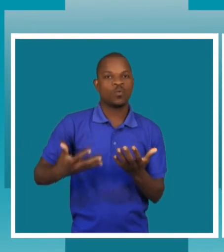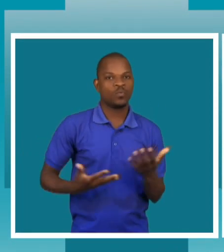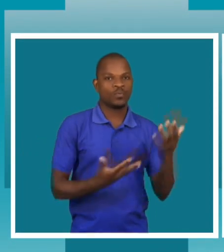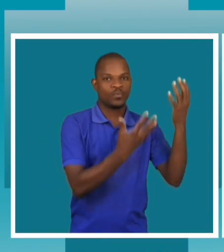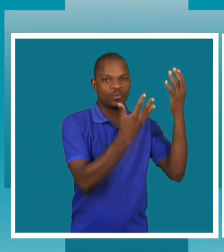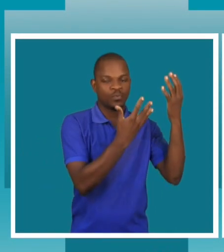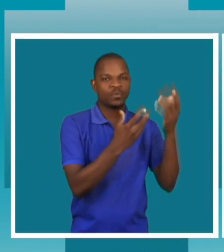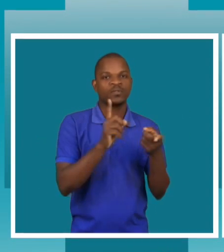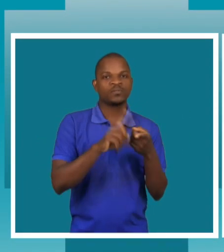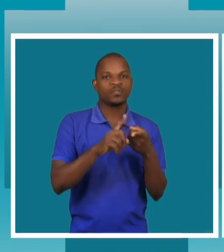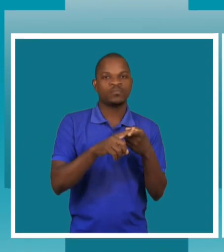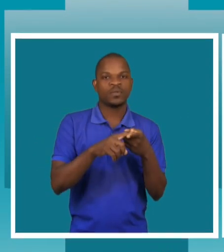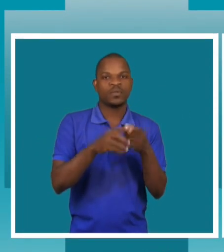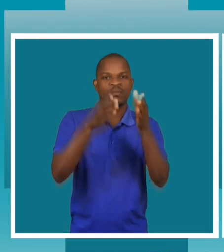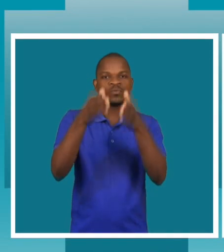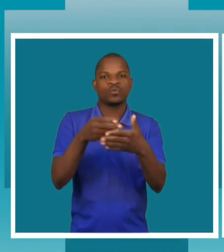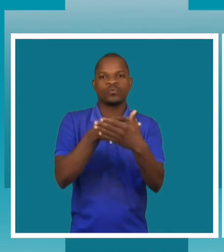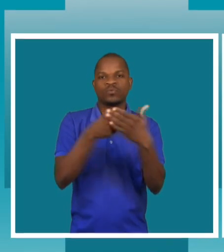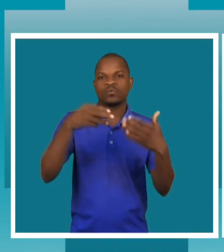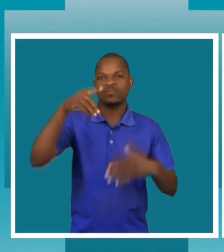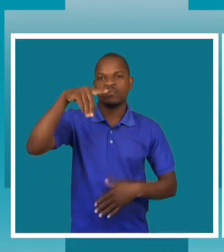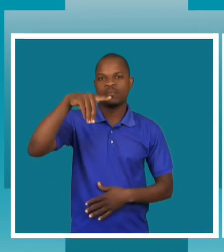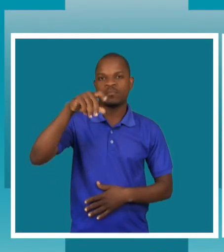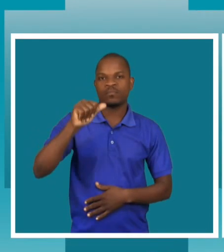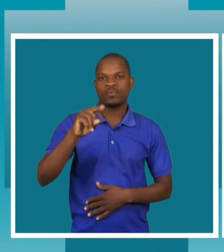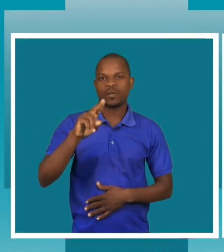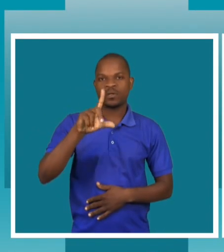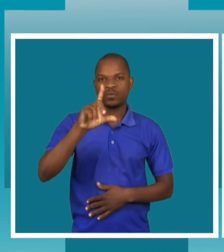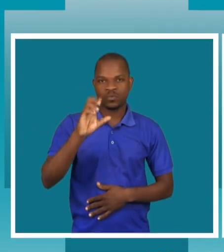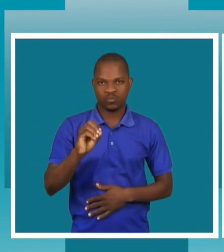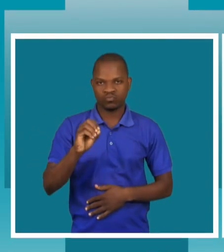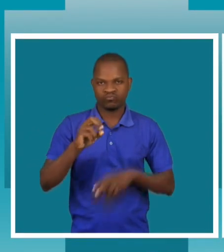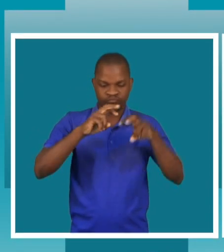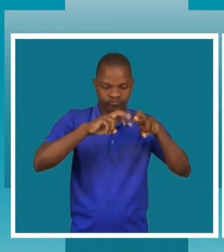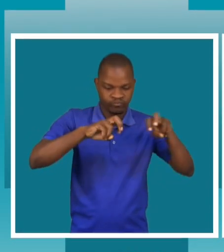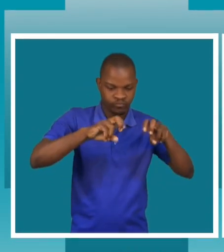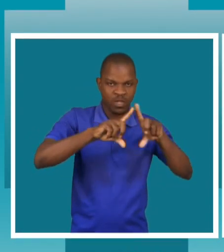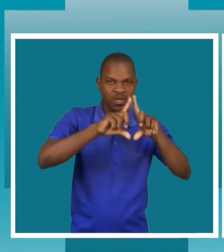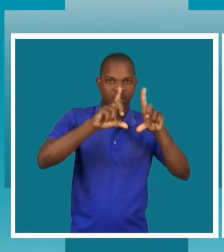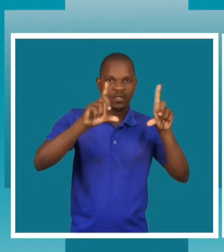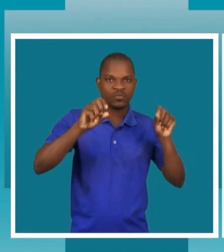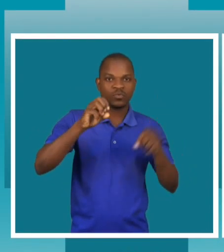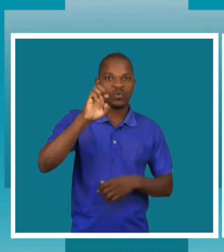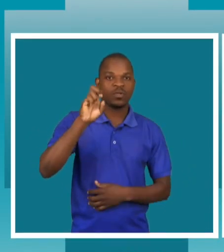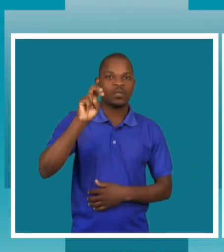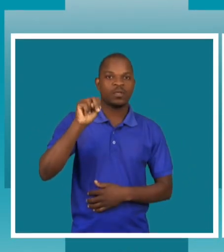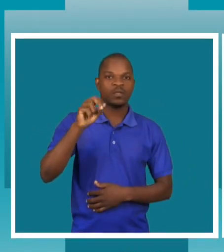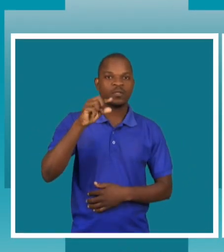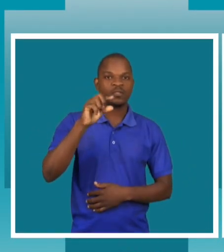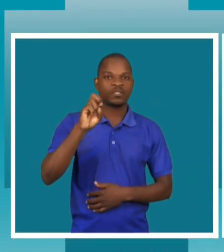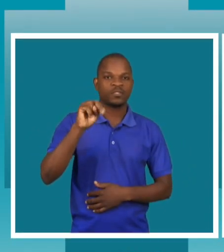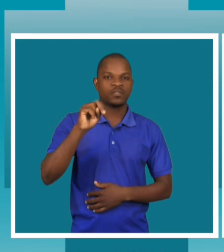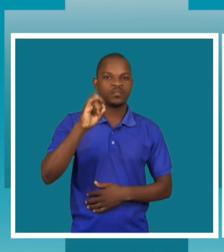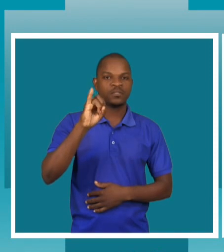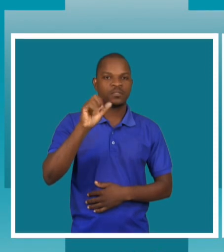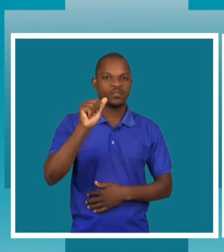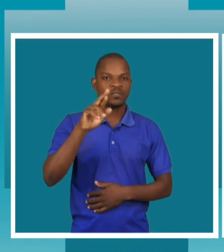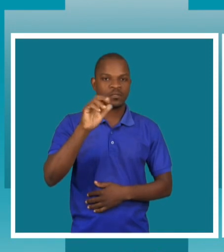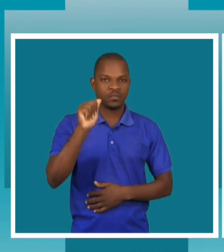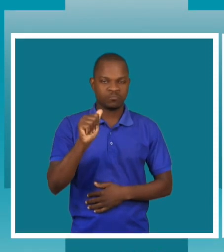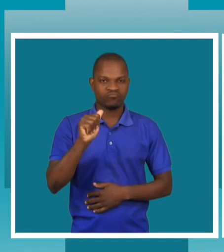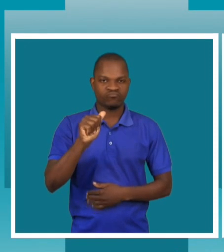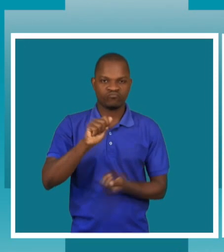Foi neste âmbito que Paulo Macedo, estudante de Engenharia Mecânica, idealizou e criou a máquina transformadora.